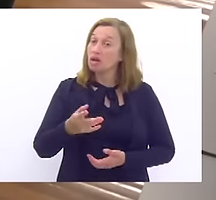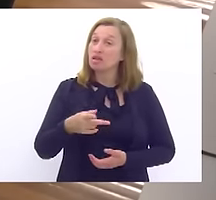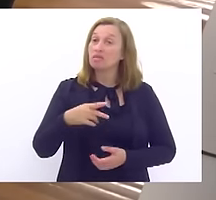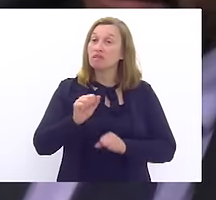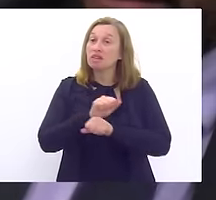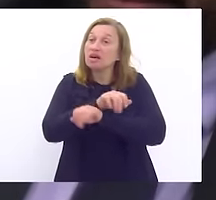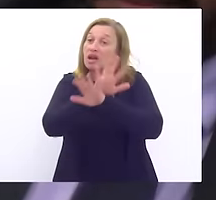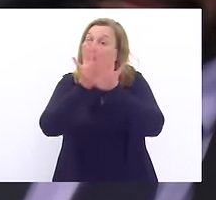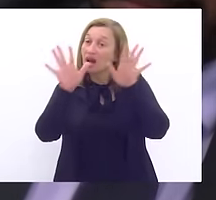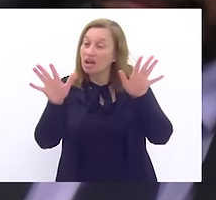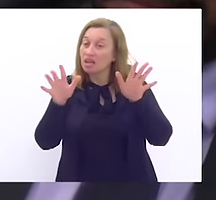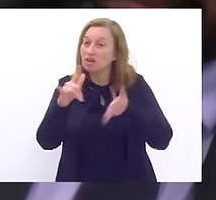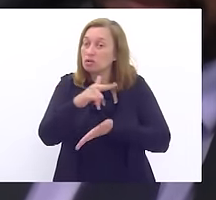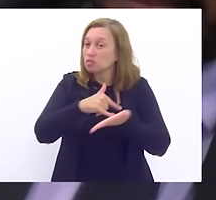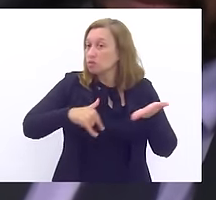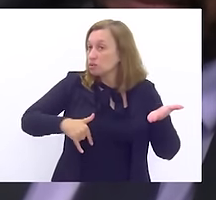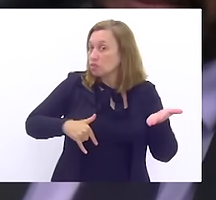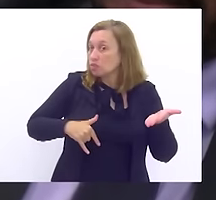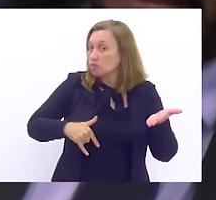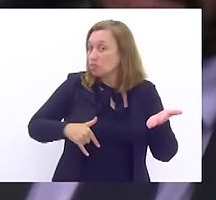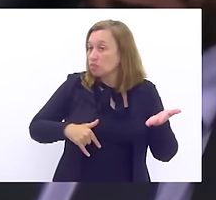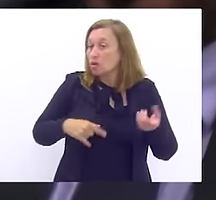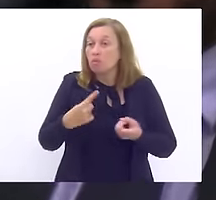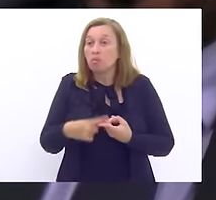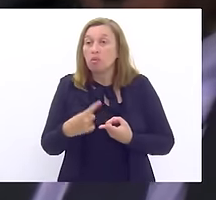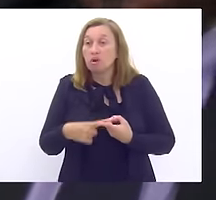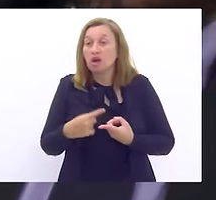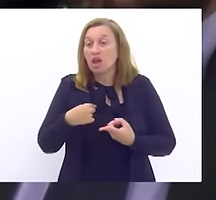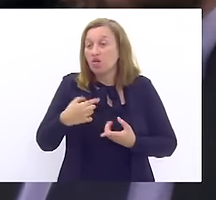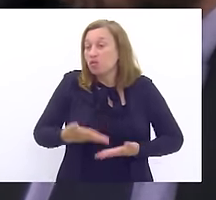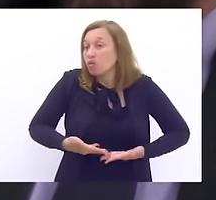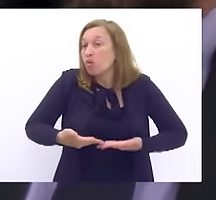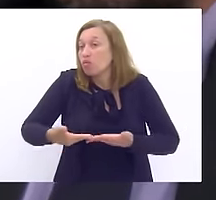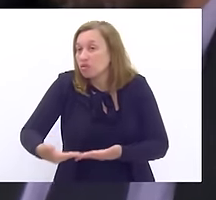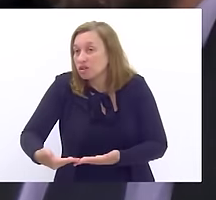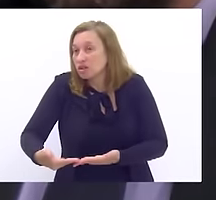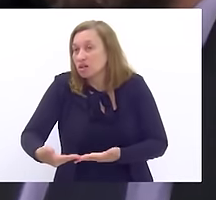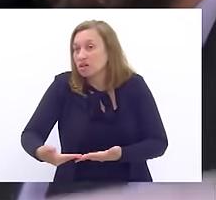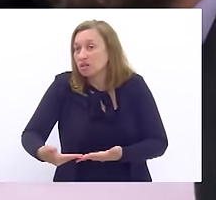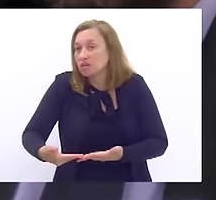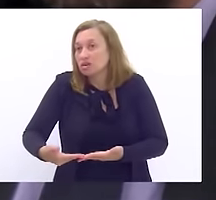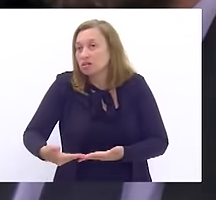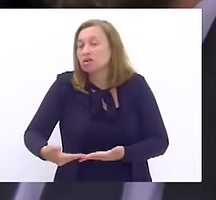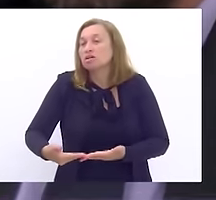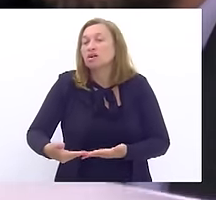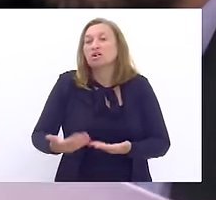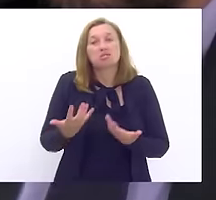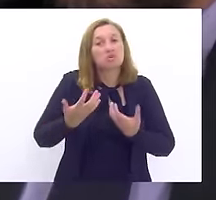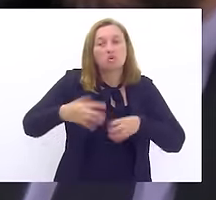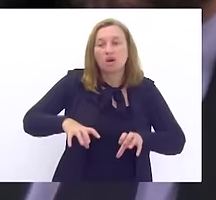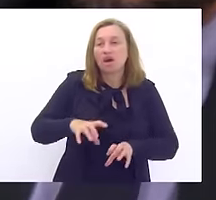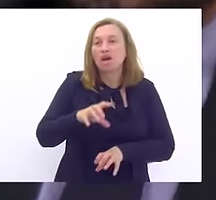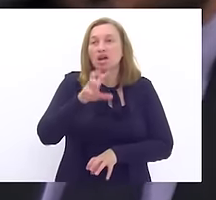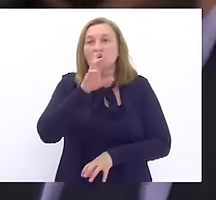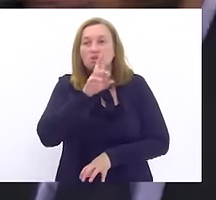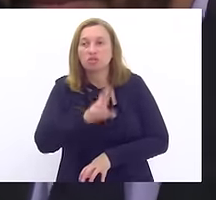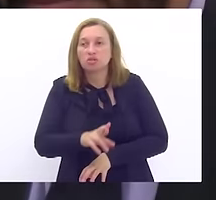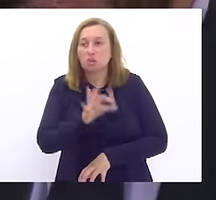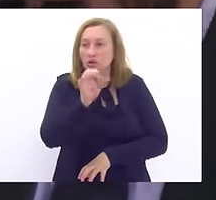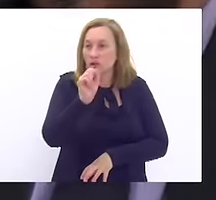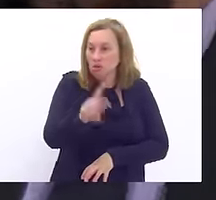transparência com documentação porque eu fui convoca a gente já entendeu isso a senhora não quer responder Ok